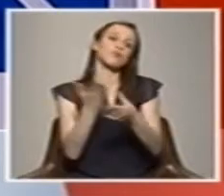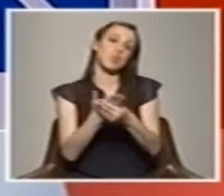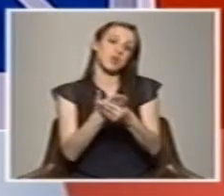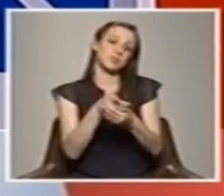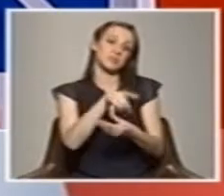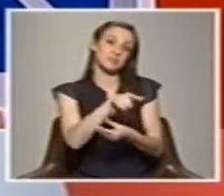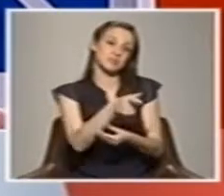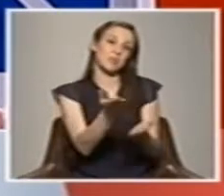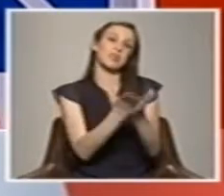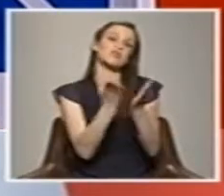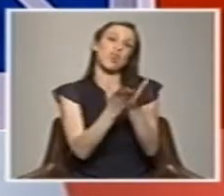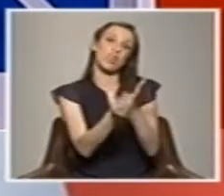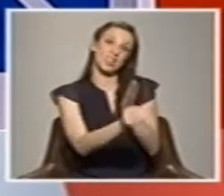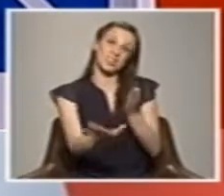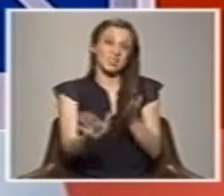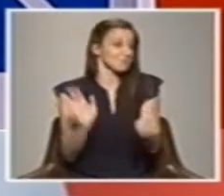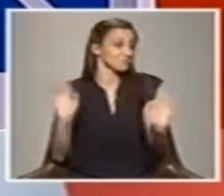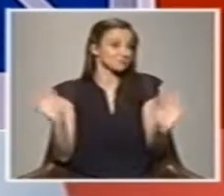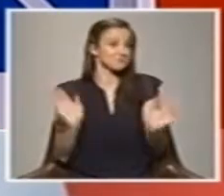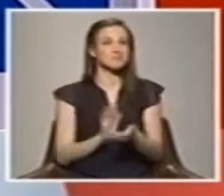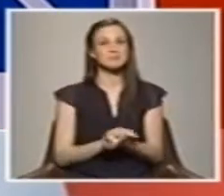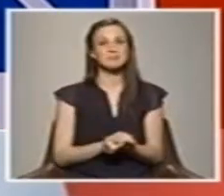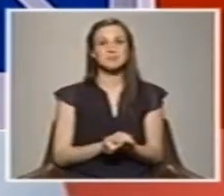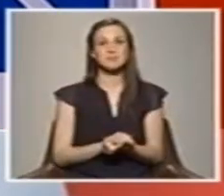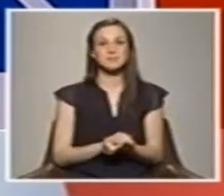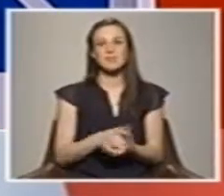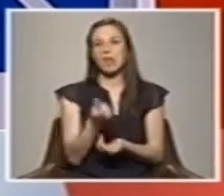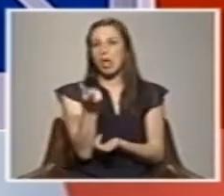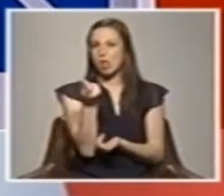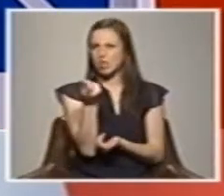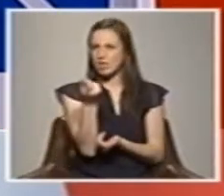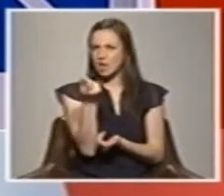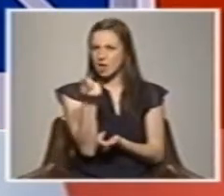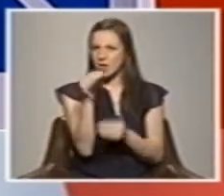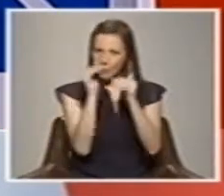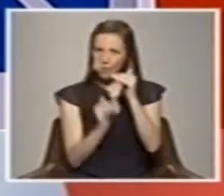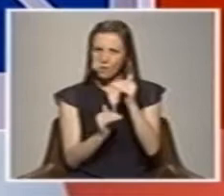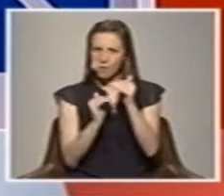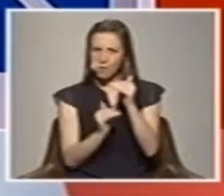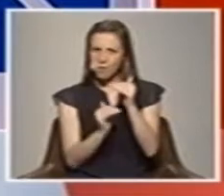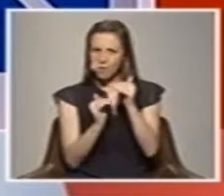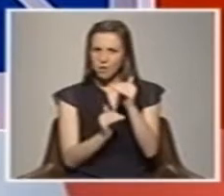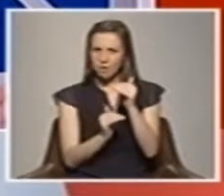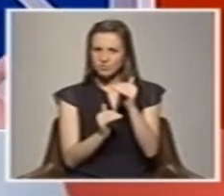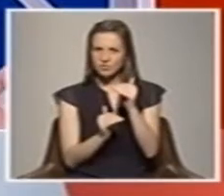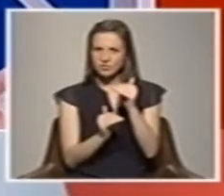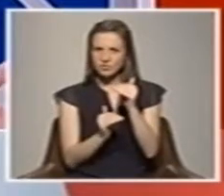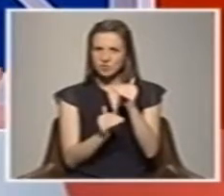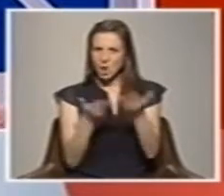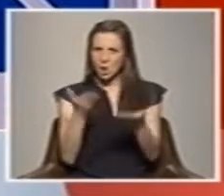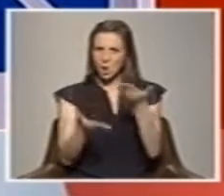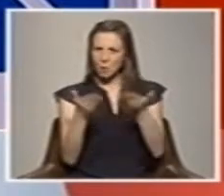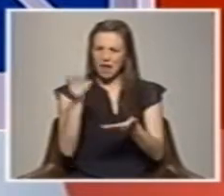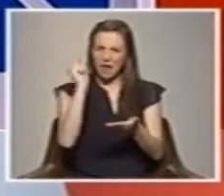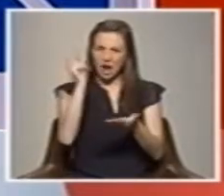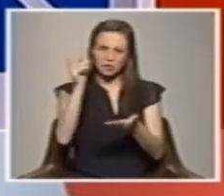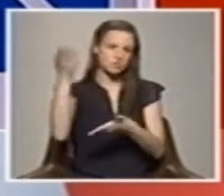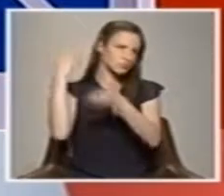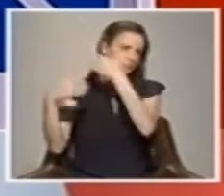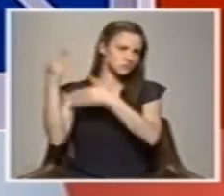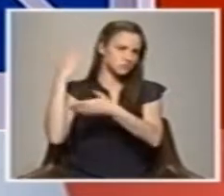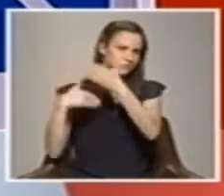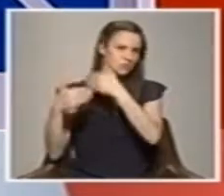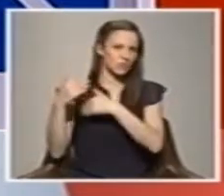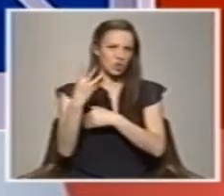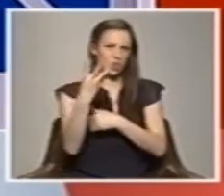Mais do que fazia, ou melhor, é menos dinheiro, gasta menos dinheiro do que gastava nos anos anteriores. Falou-me dos